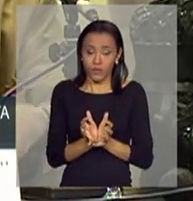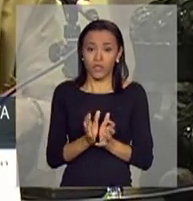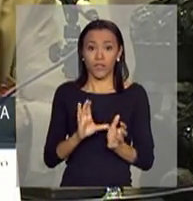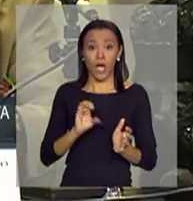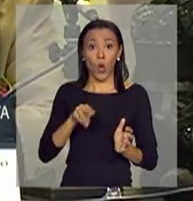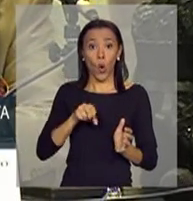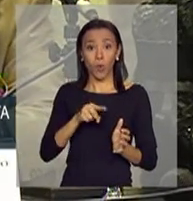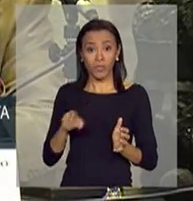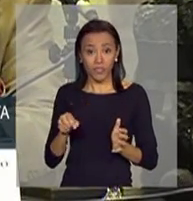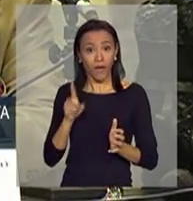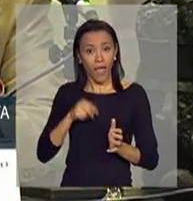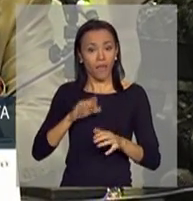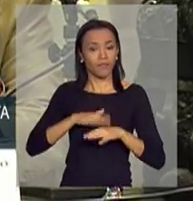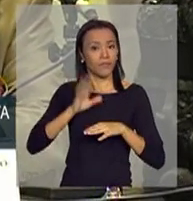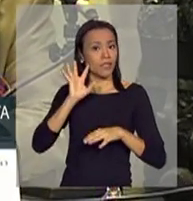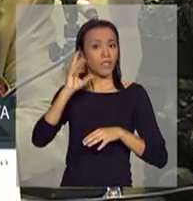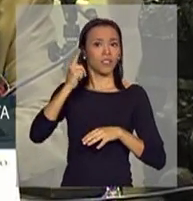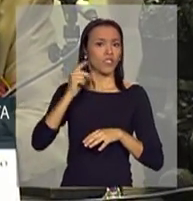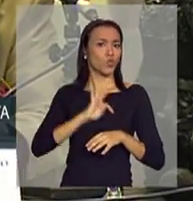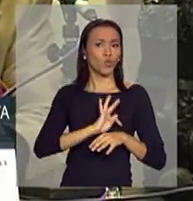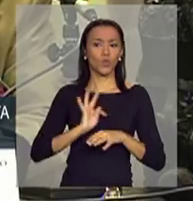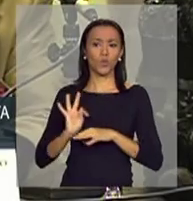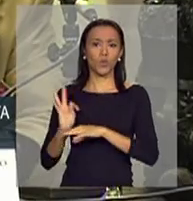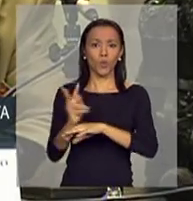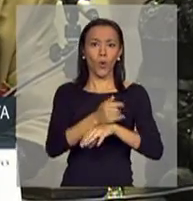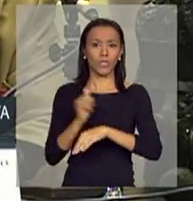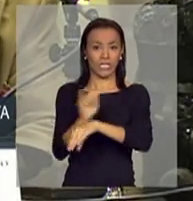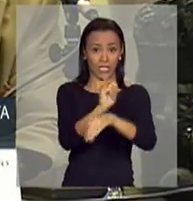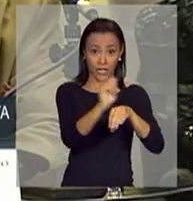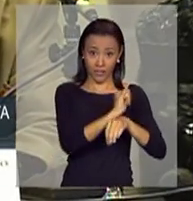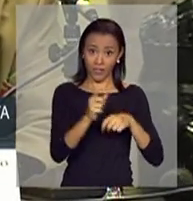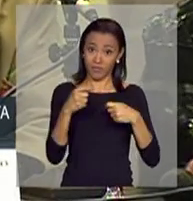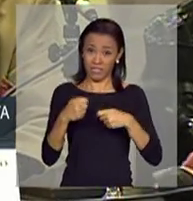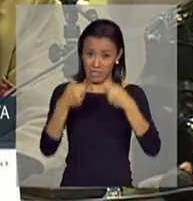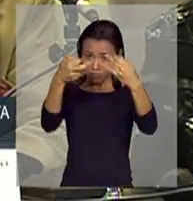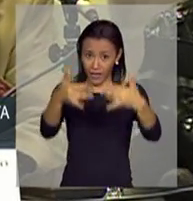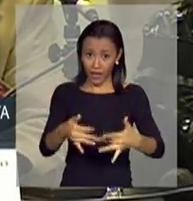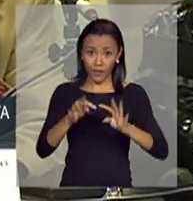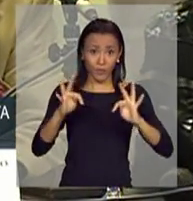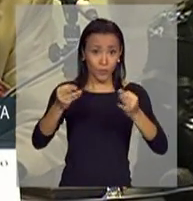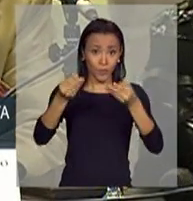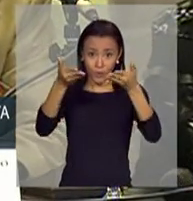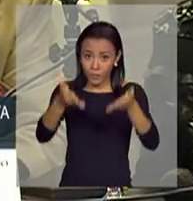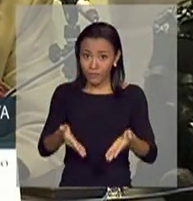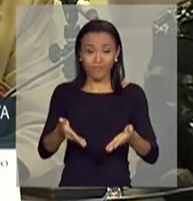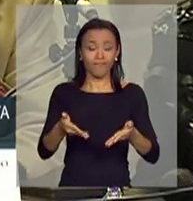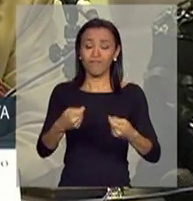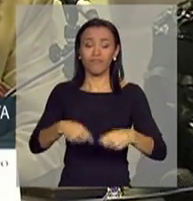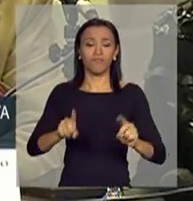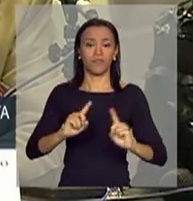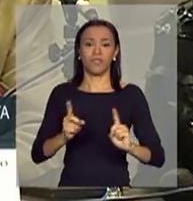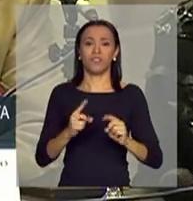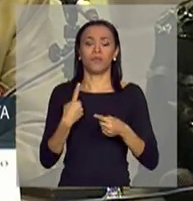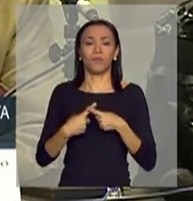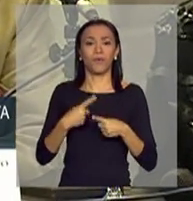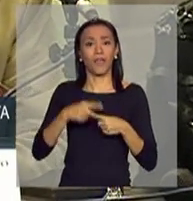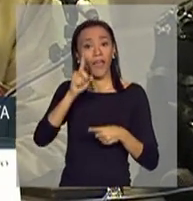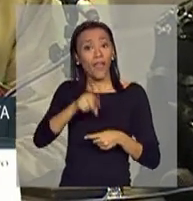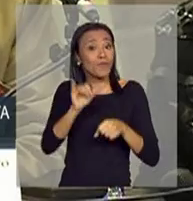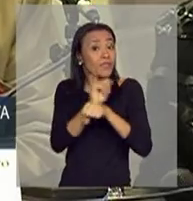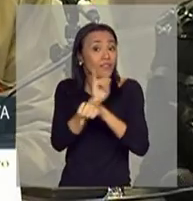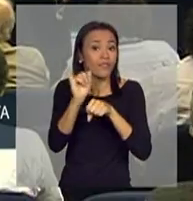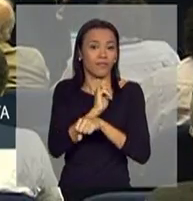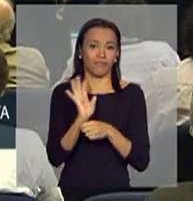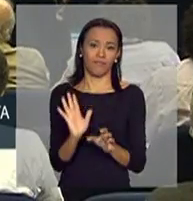Verdade. E nem toda estratégia precisa ser compartilhada na sua inteira, justamente porque é uma